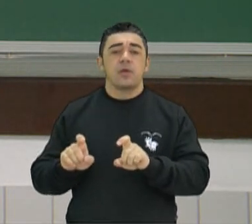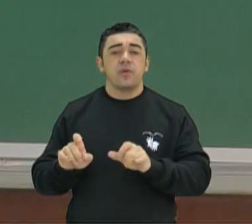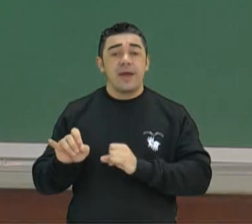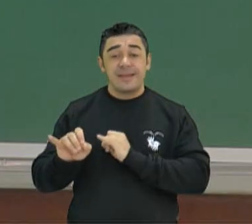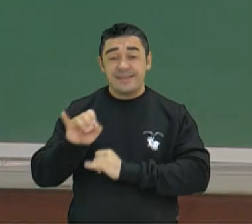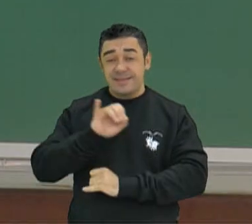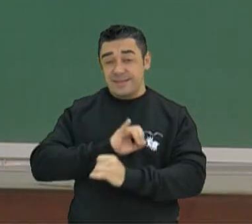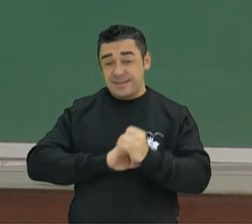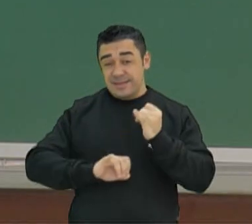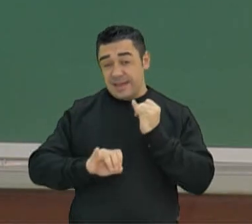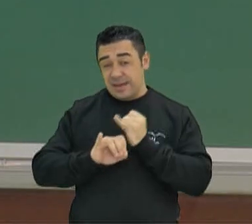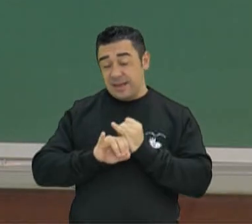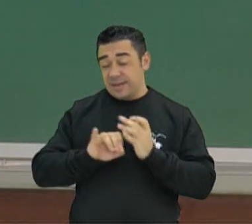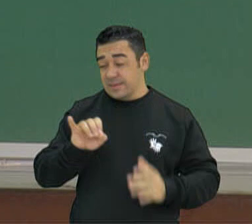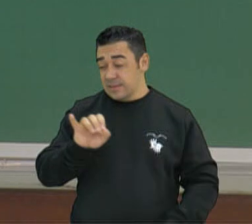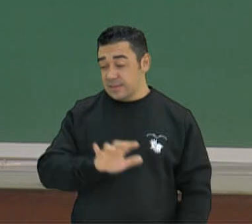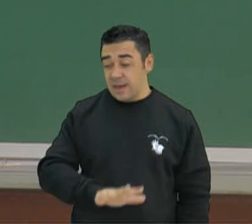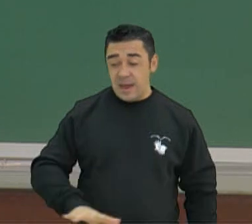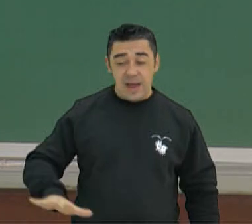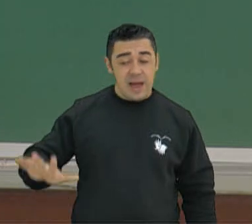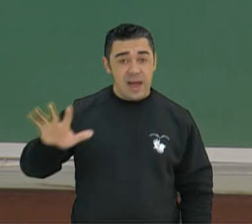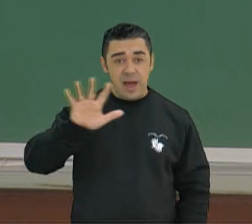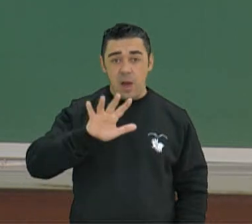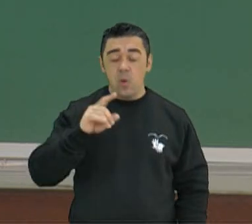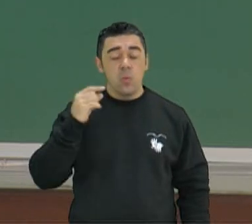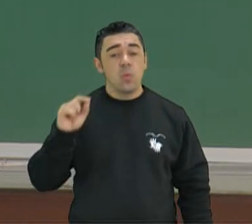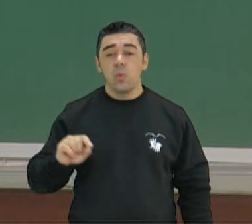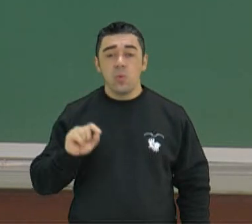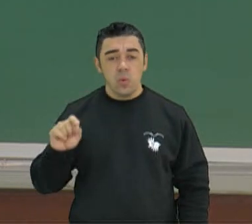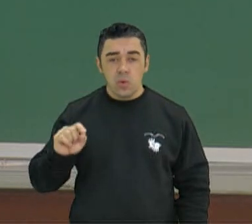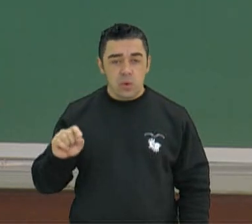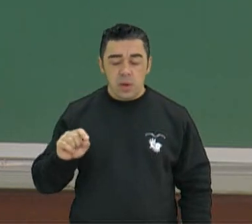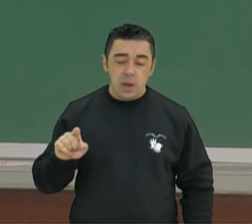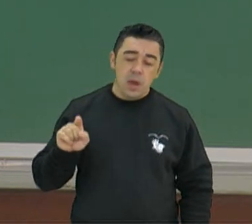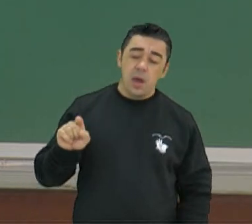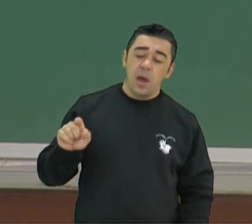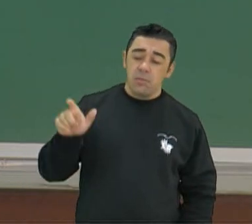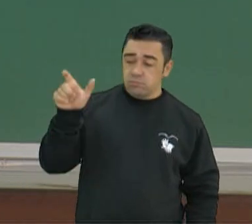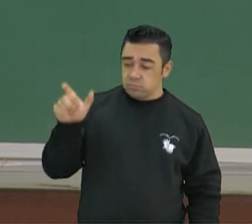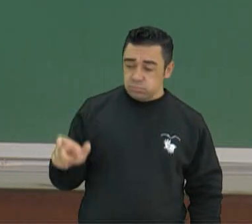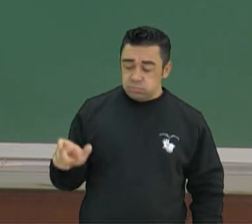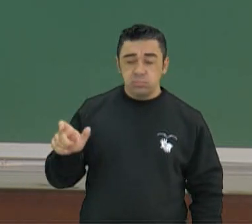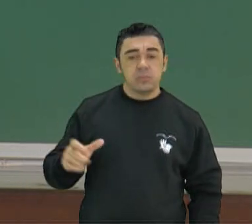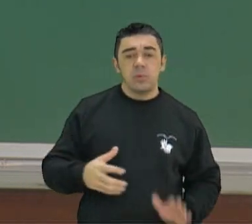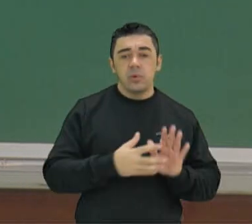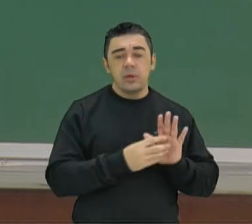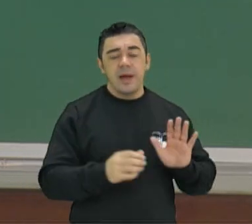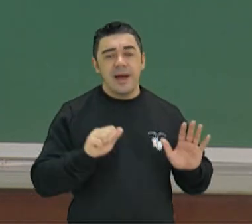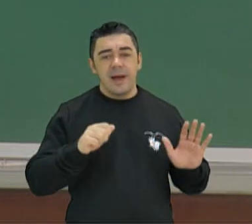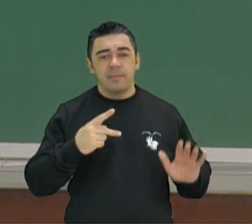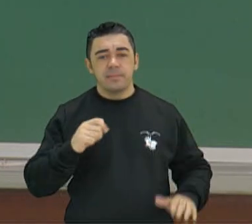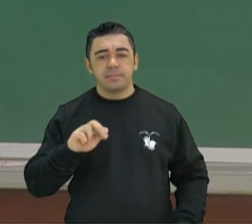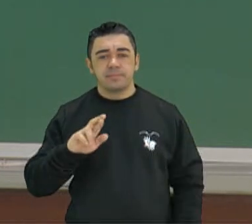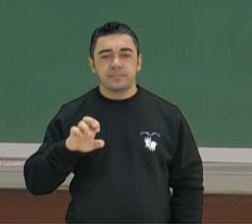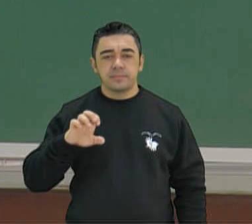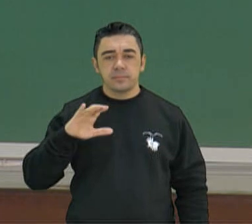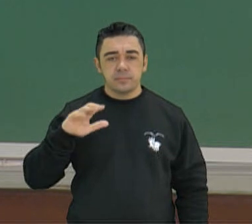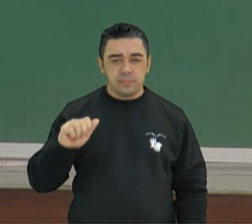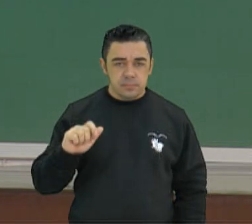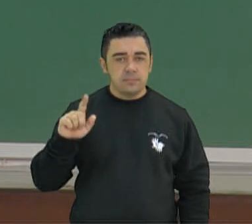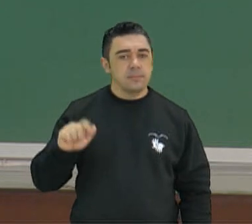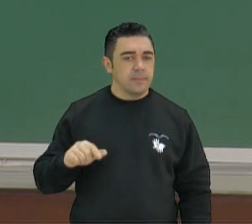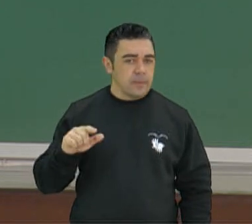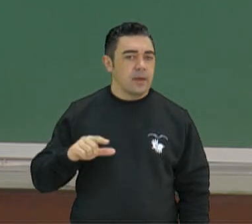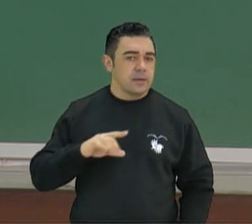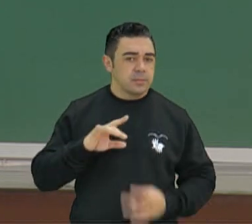em geral, ela vai tratar dessa aparência de uma forma muito peculiar. Então, no